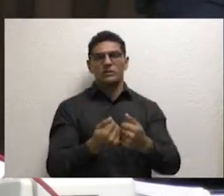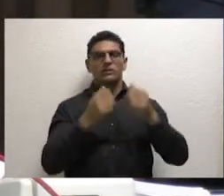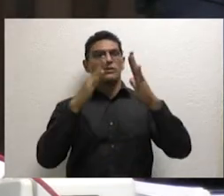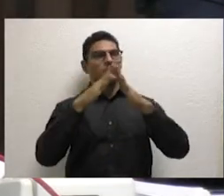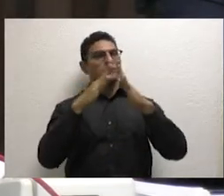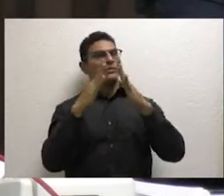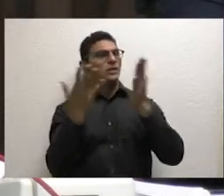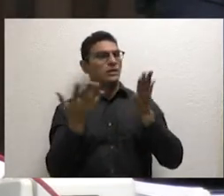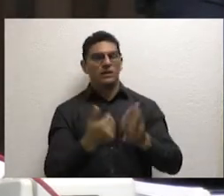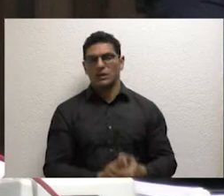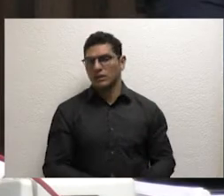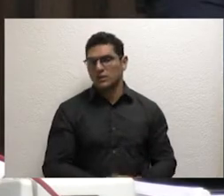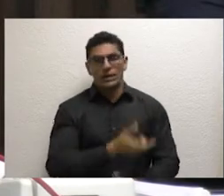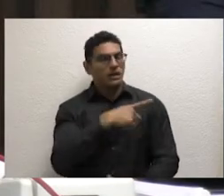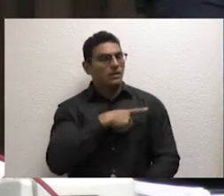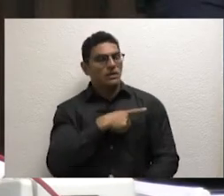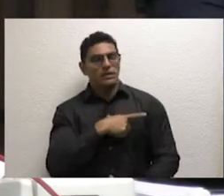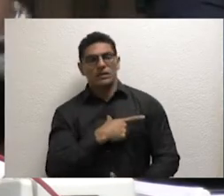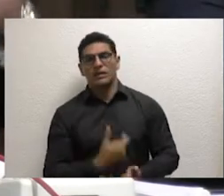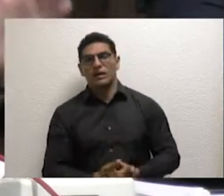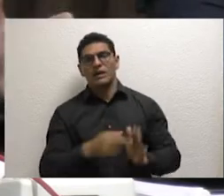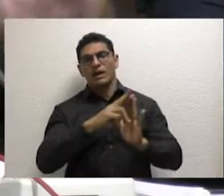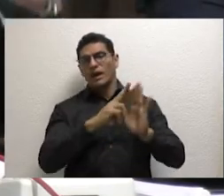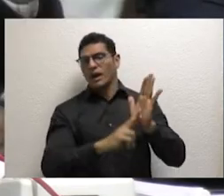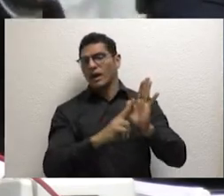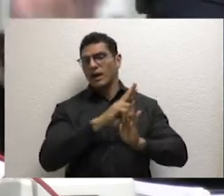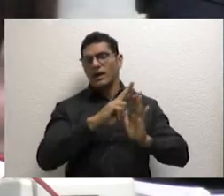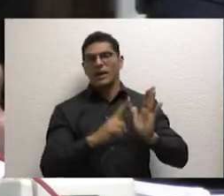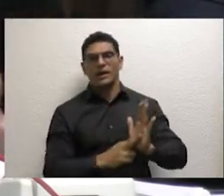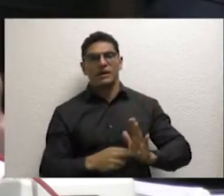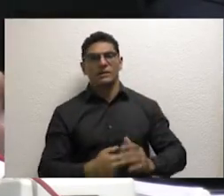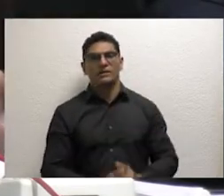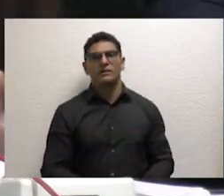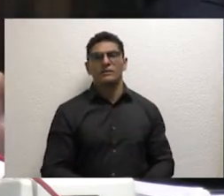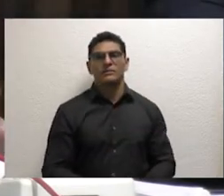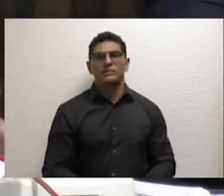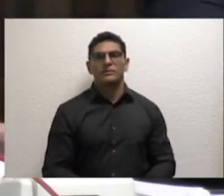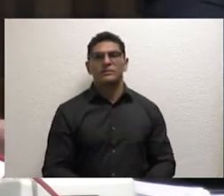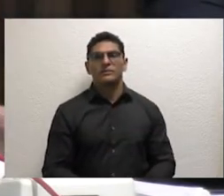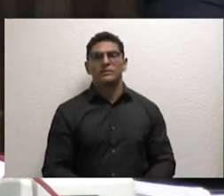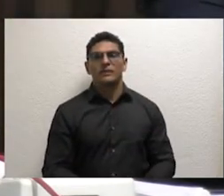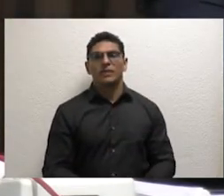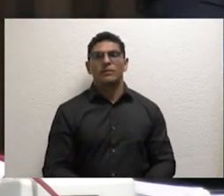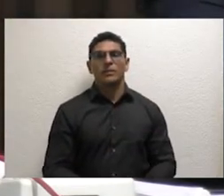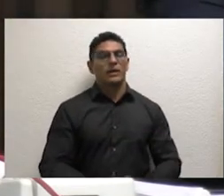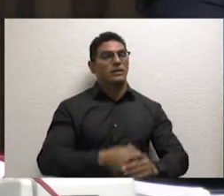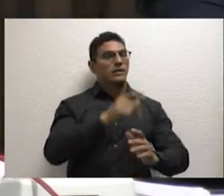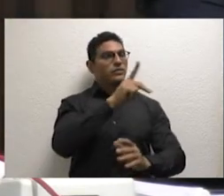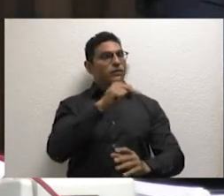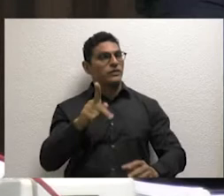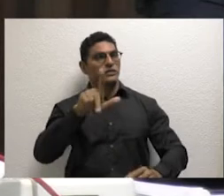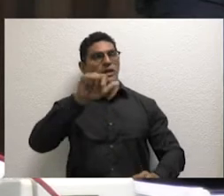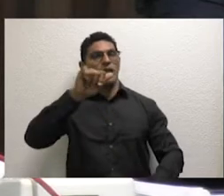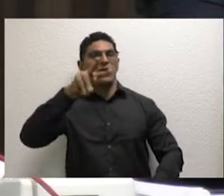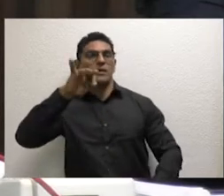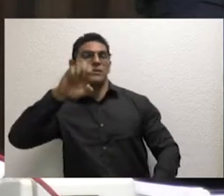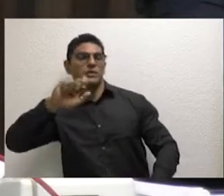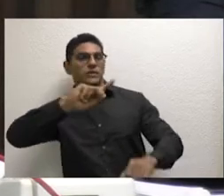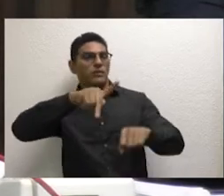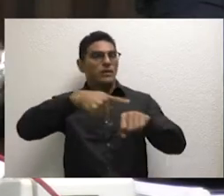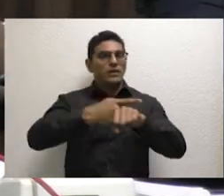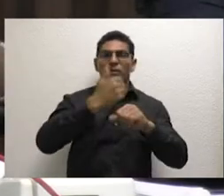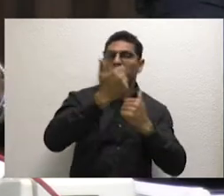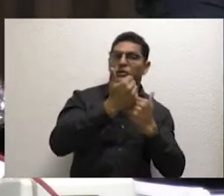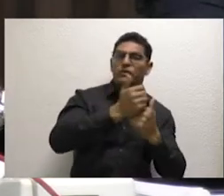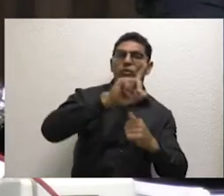existem regras justamente para que? para que as palavras do professor Lambert as palavras do próximo professor que for